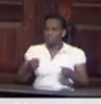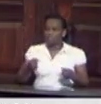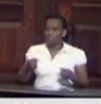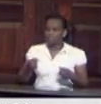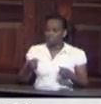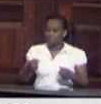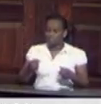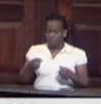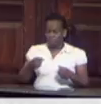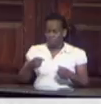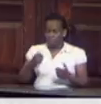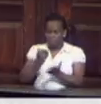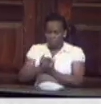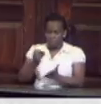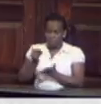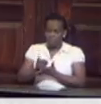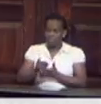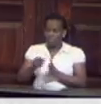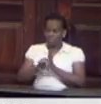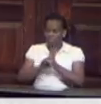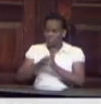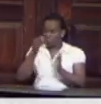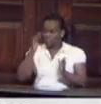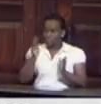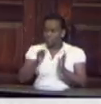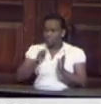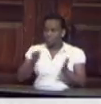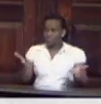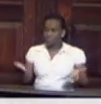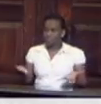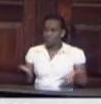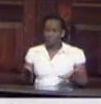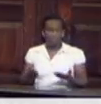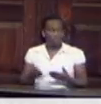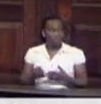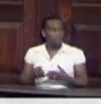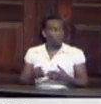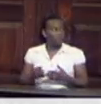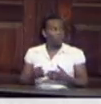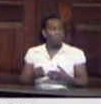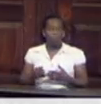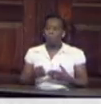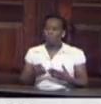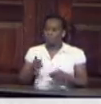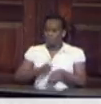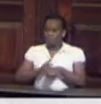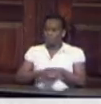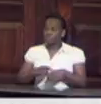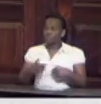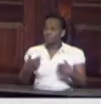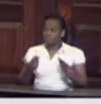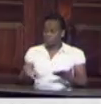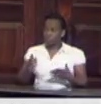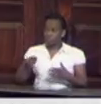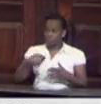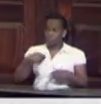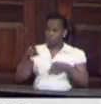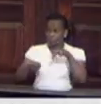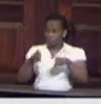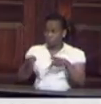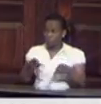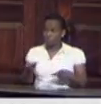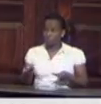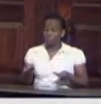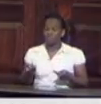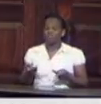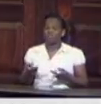ao arrepio da Constituição da República. Vossa Excelência me concede uma parte? Vou já. Se ser populista, senhor